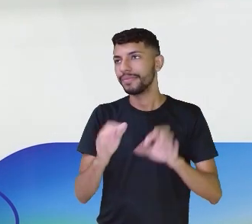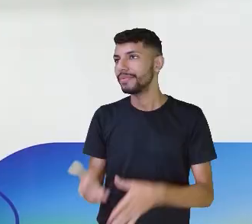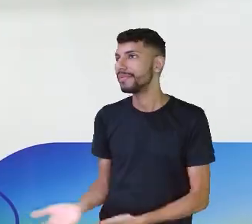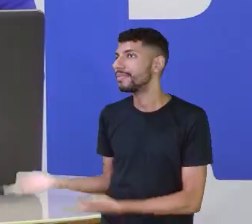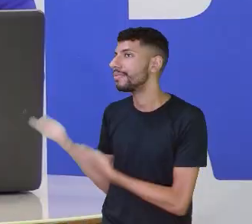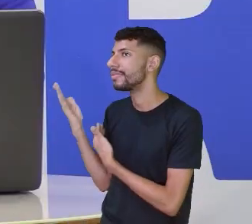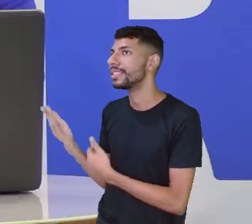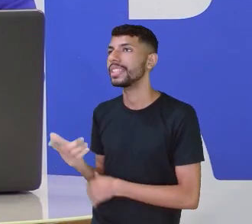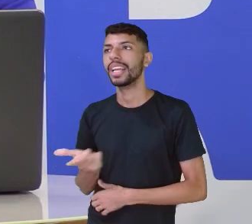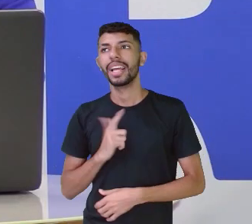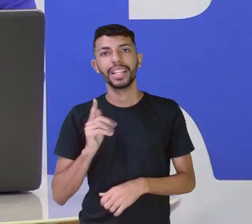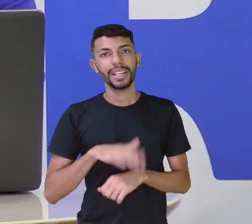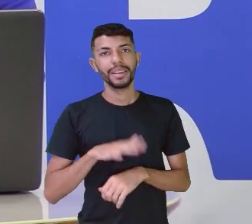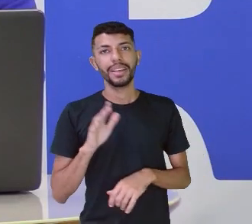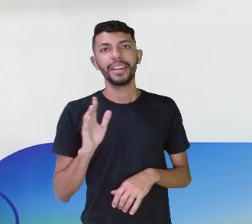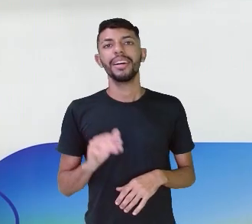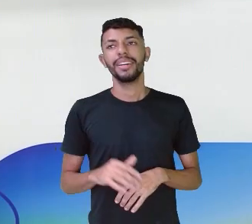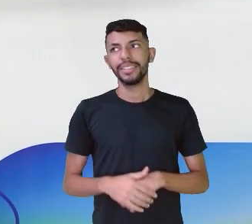lá. Eu tenho